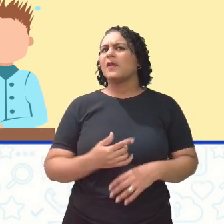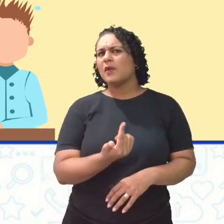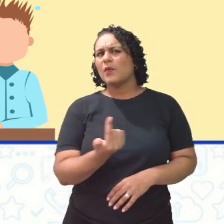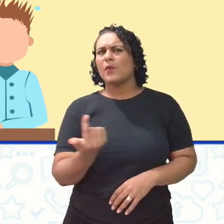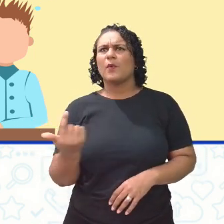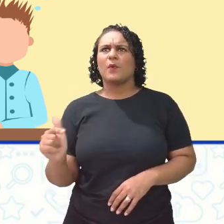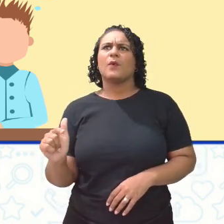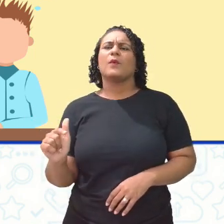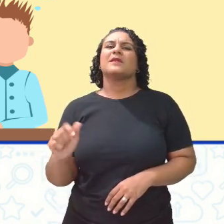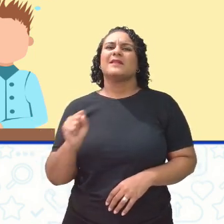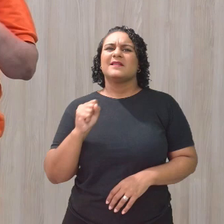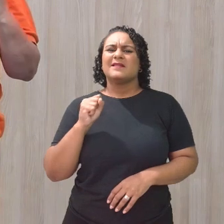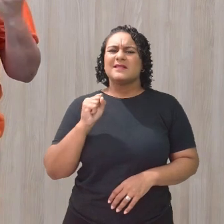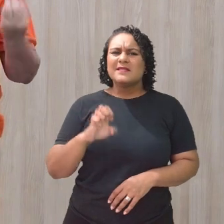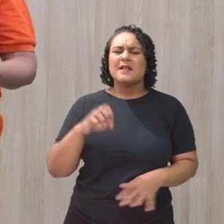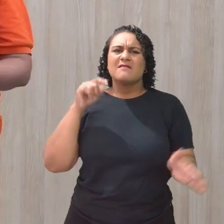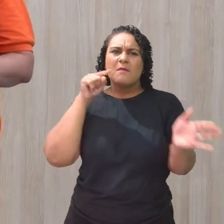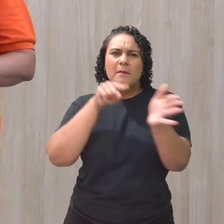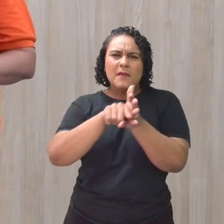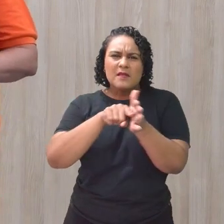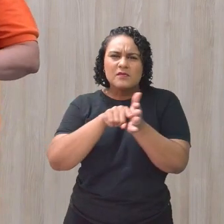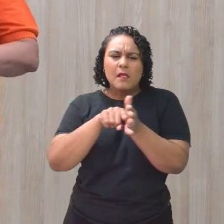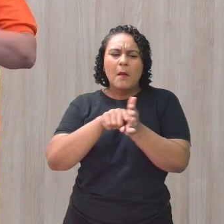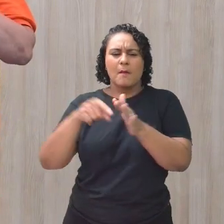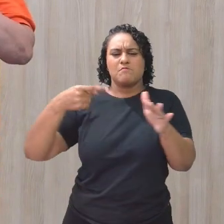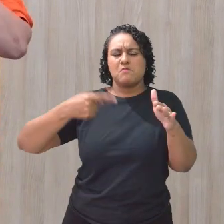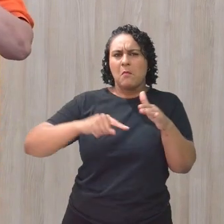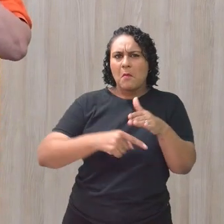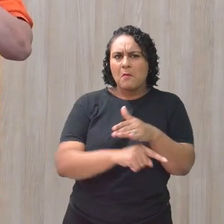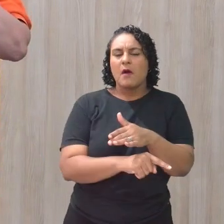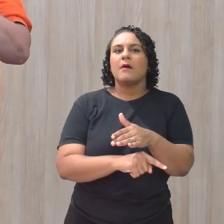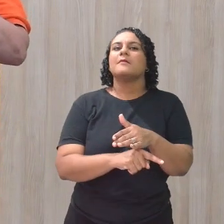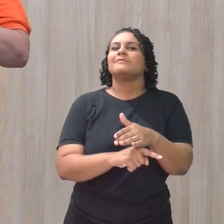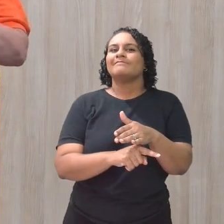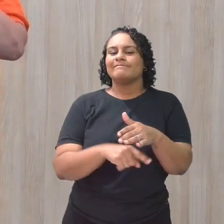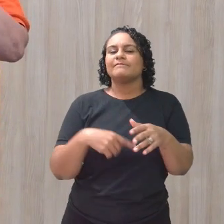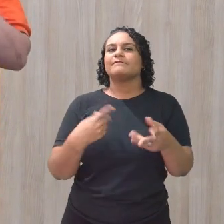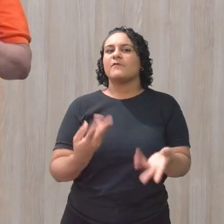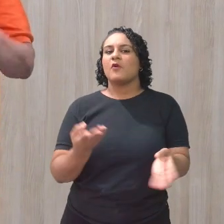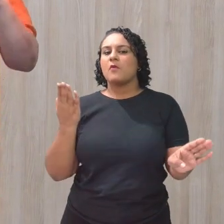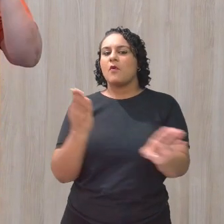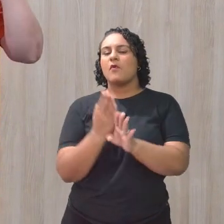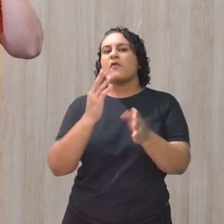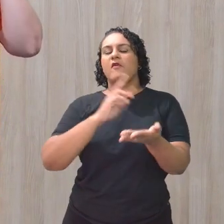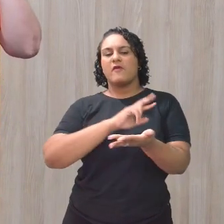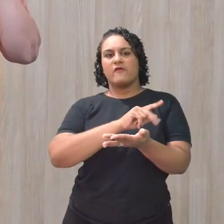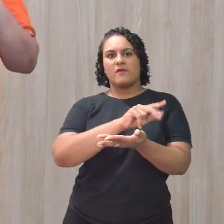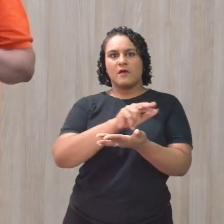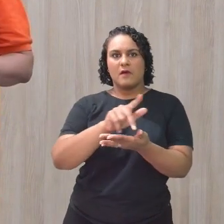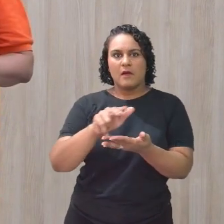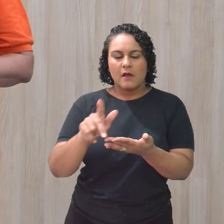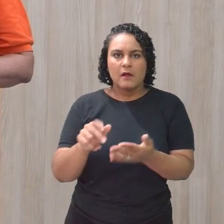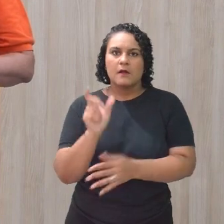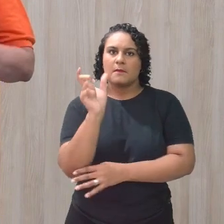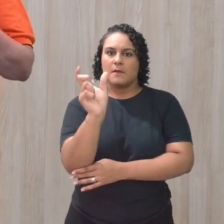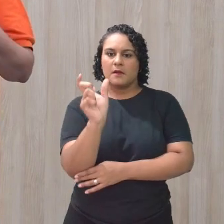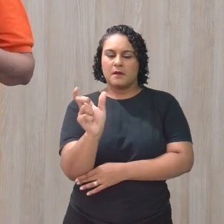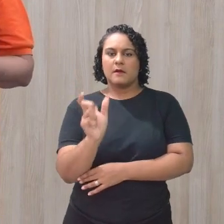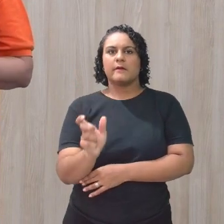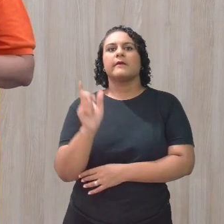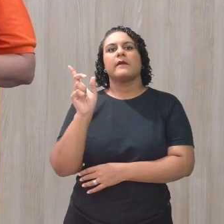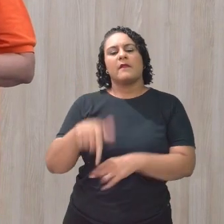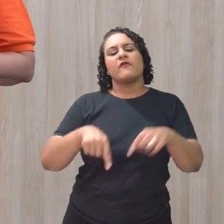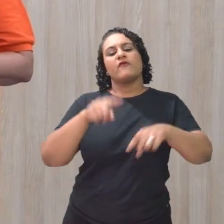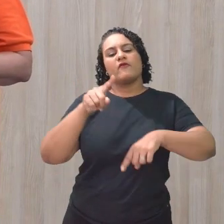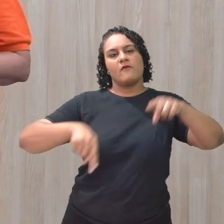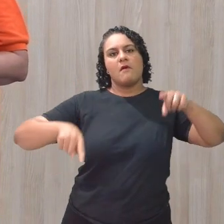outros, se formos pesquisarmos, vamos perceber várias palavras que há uma